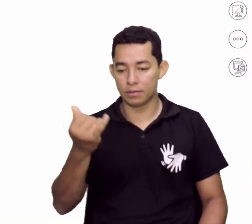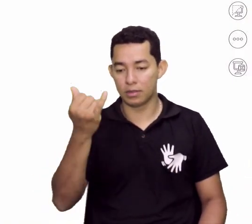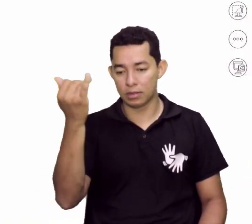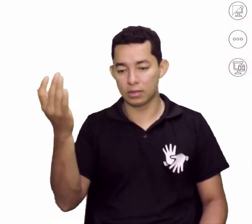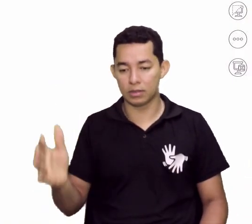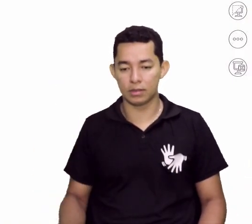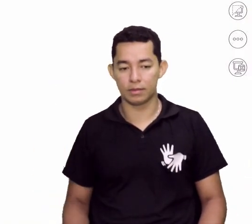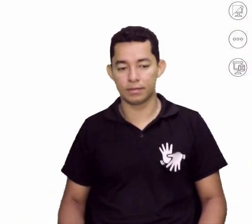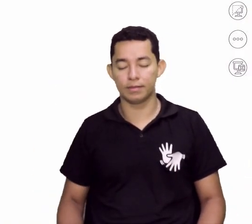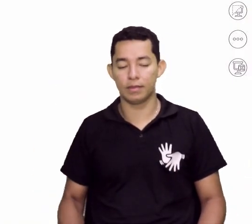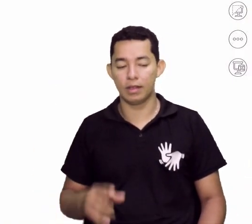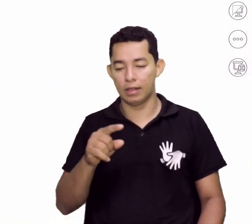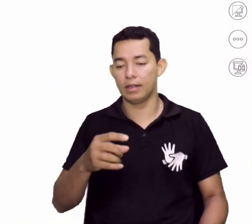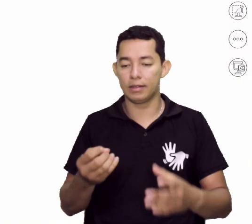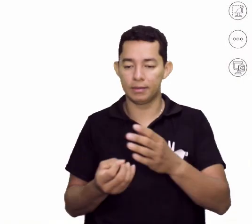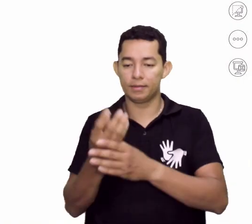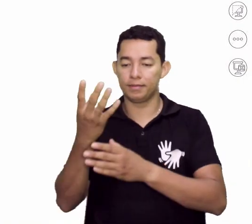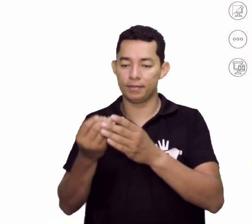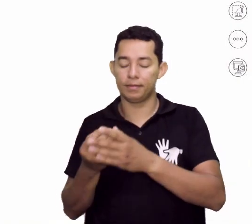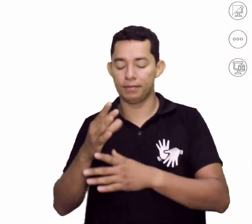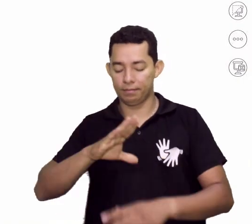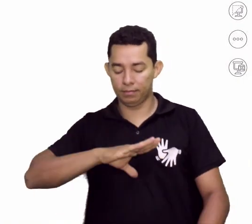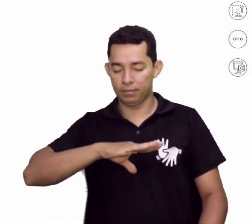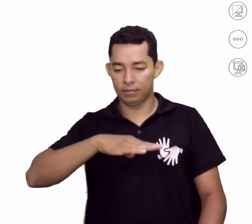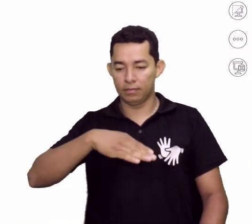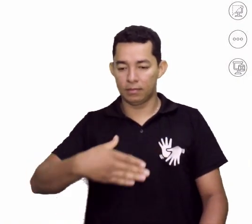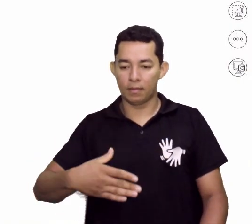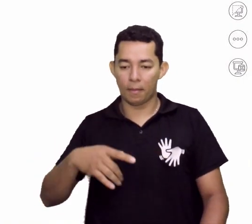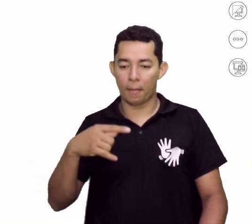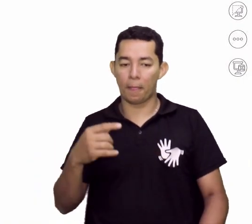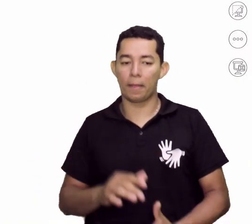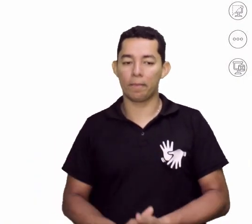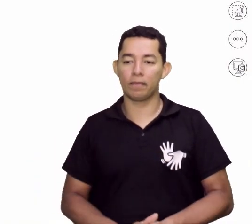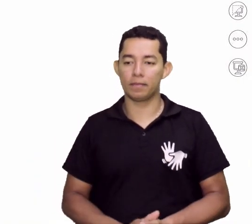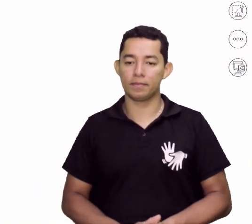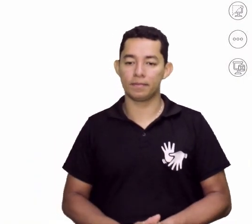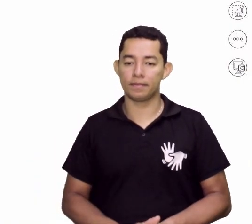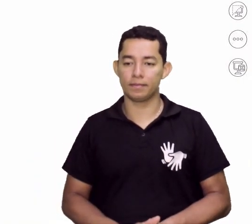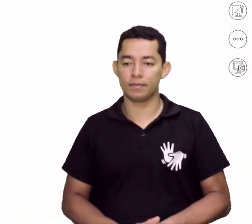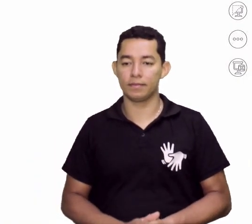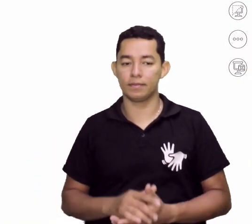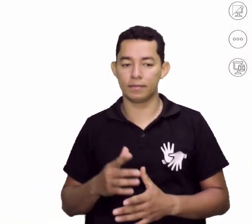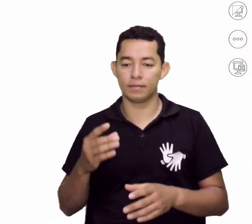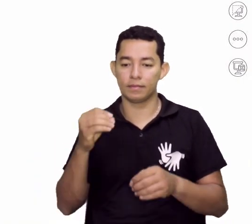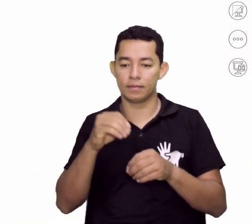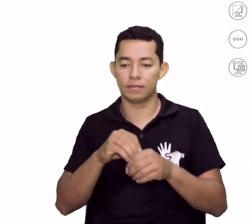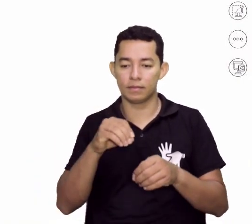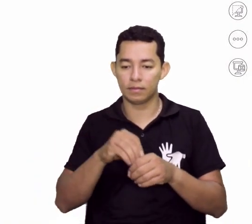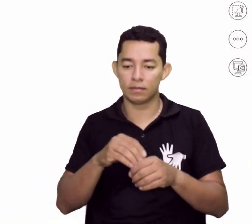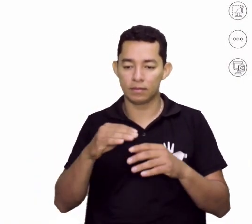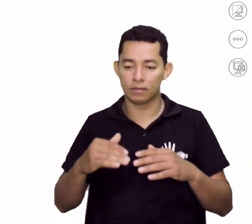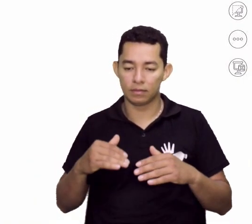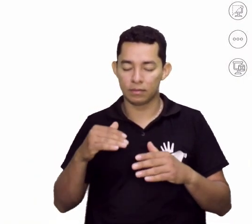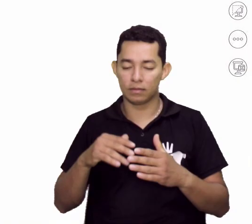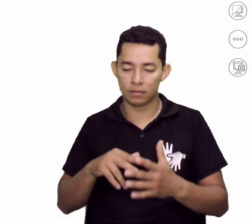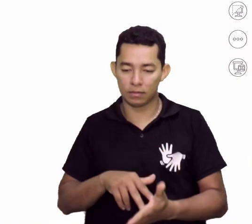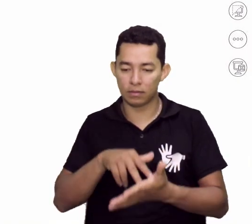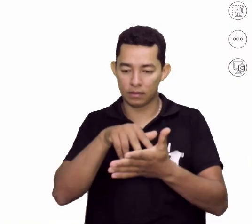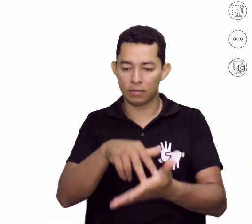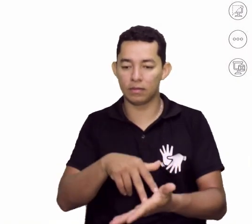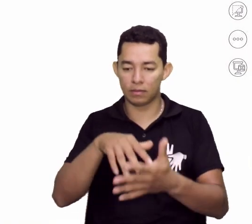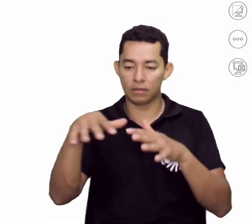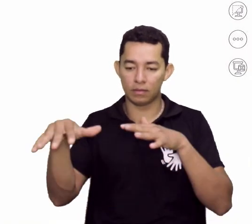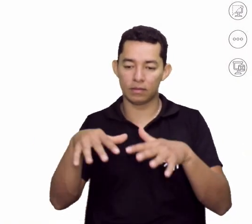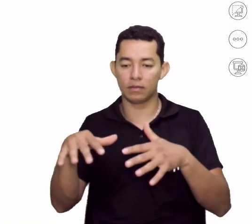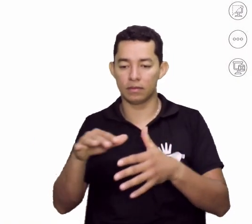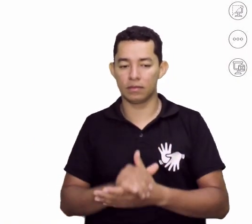a esses criadores, a esses corajosos que arriscaram, né? E colocaram à frente dos movimentos de até